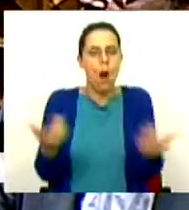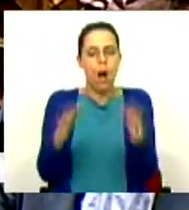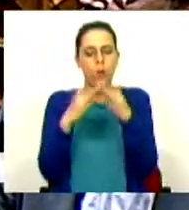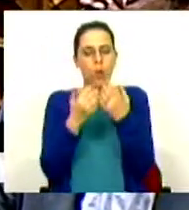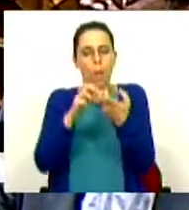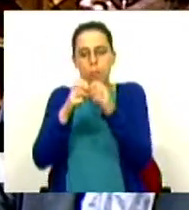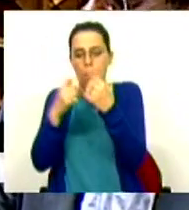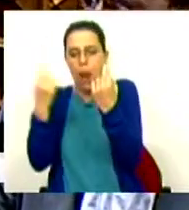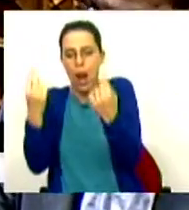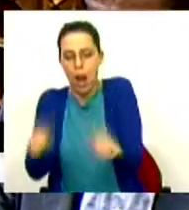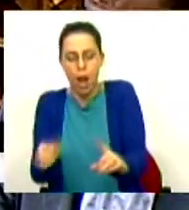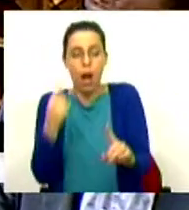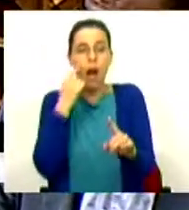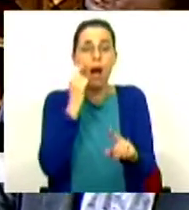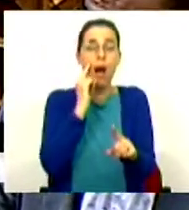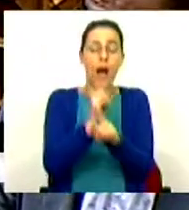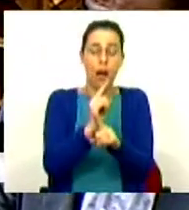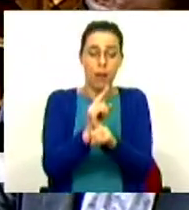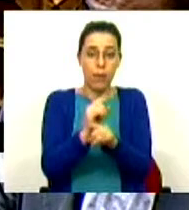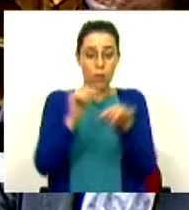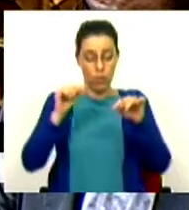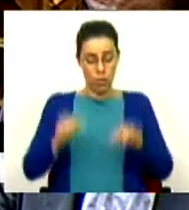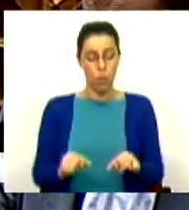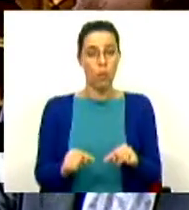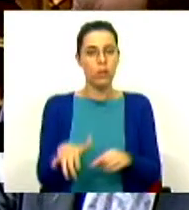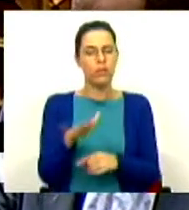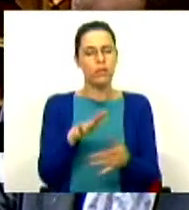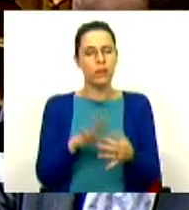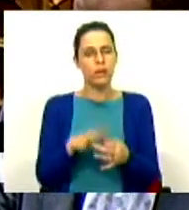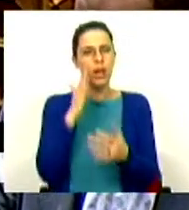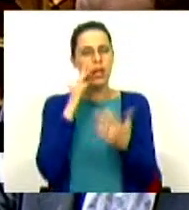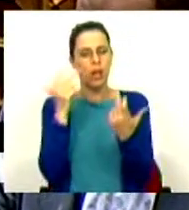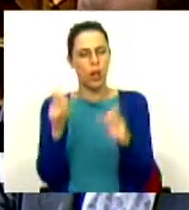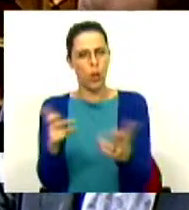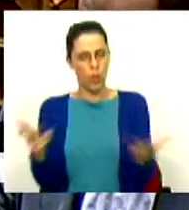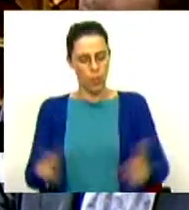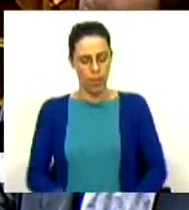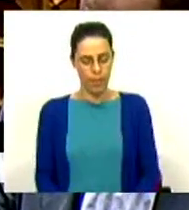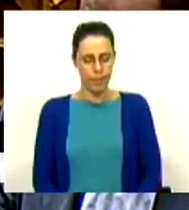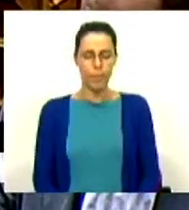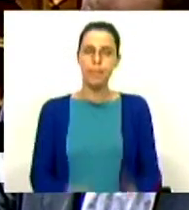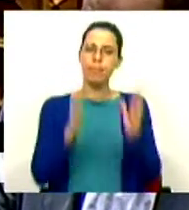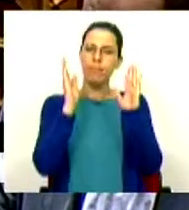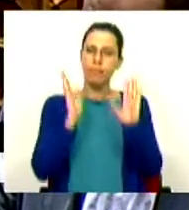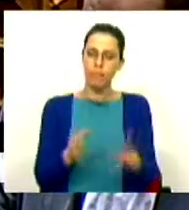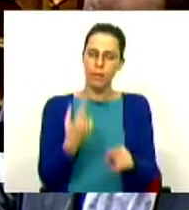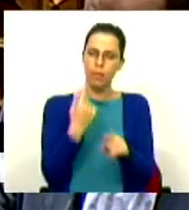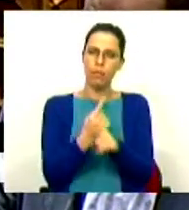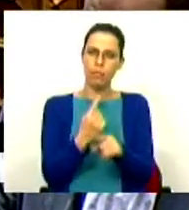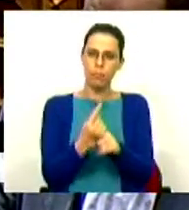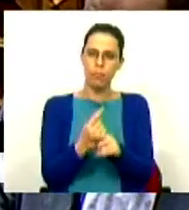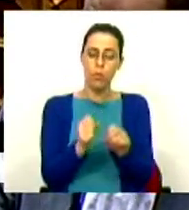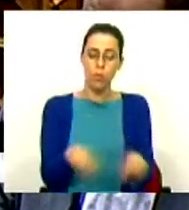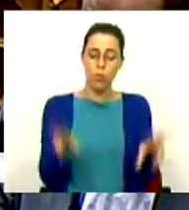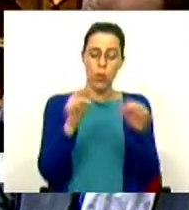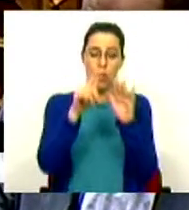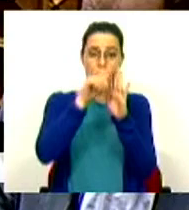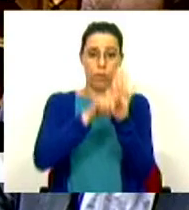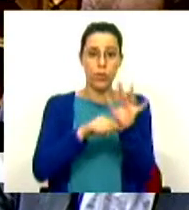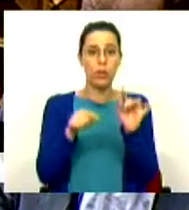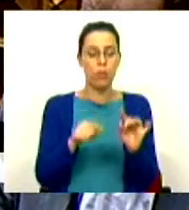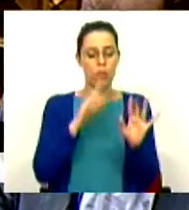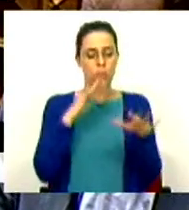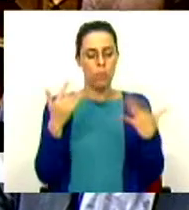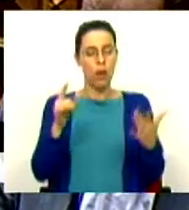sociais, especialmente aqueles que hoje estão em situação de sem-abrigo. É necessário também que o novo estatuto